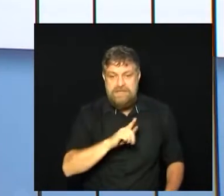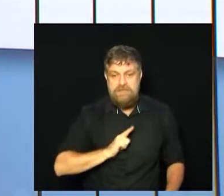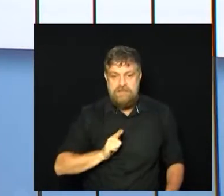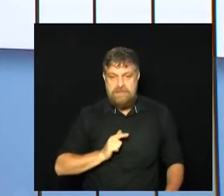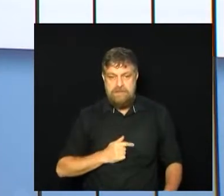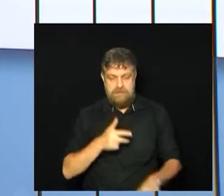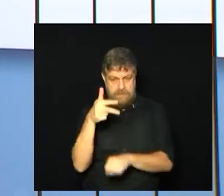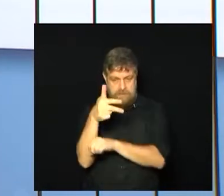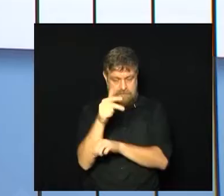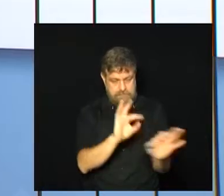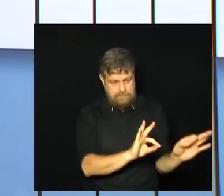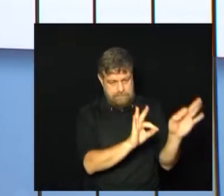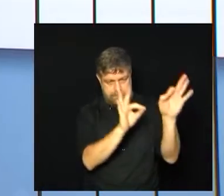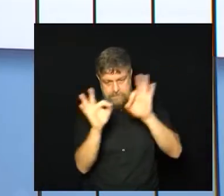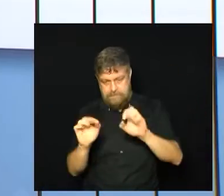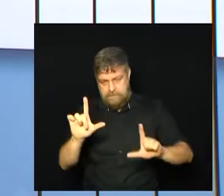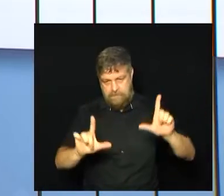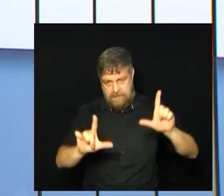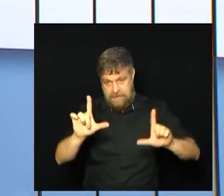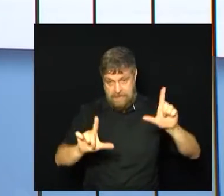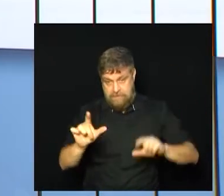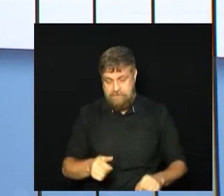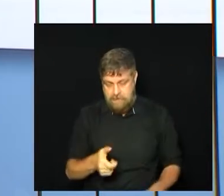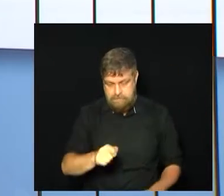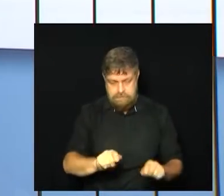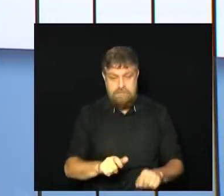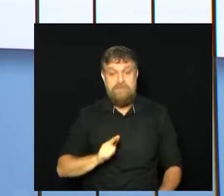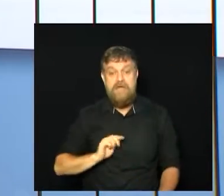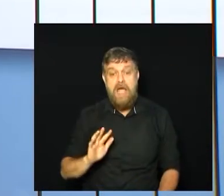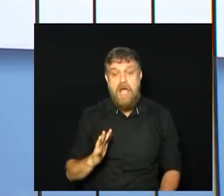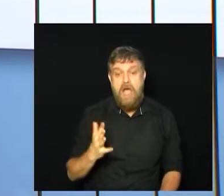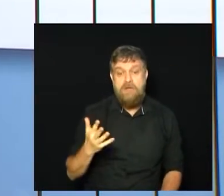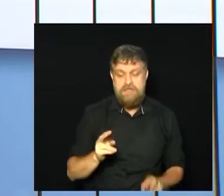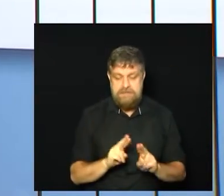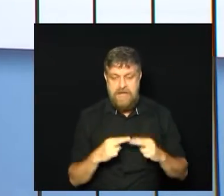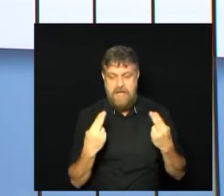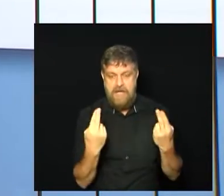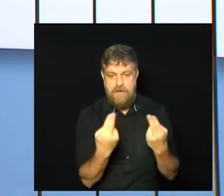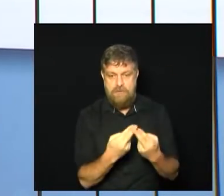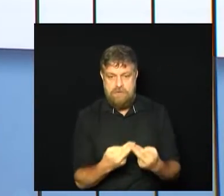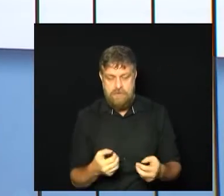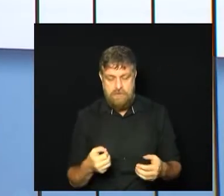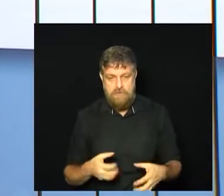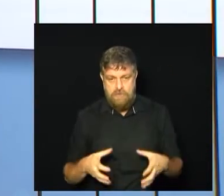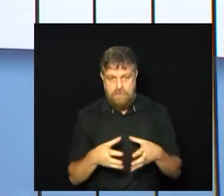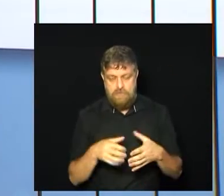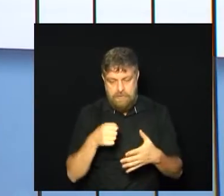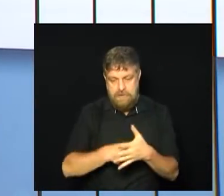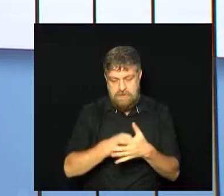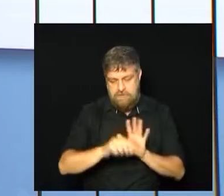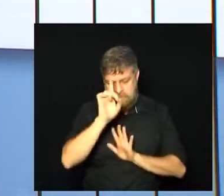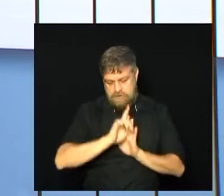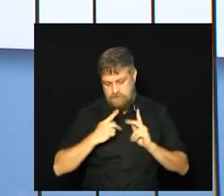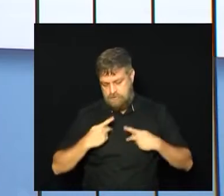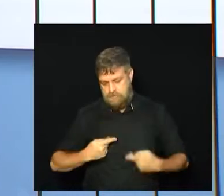com transmissão ao vivo pela TV Câmara Campinas, acontece a reunião da Comissão de Defesa dos Direitos Humanos e